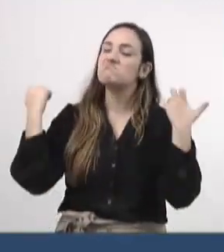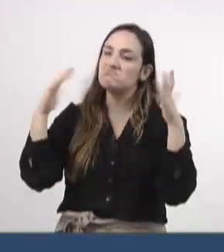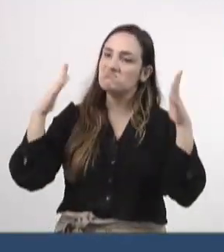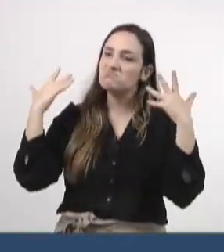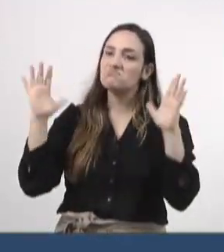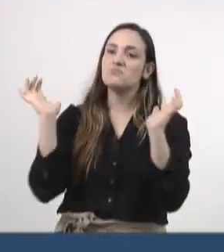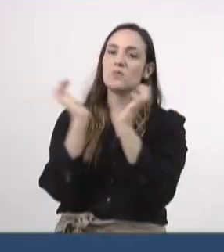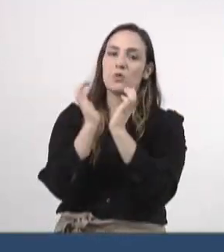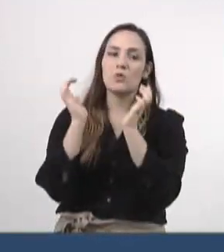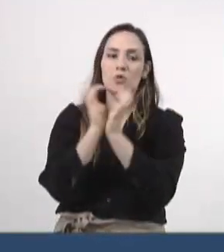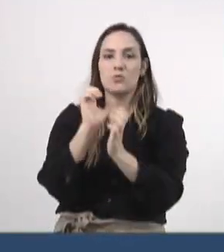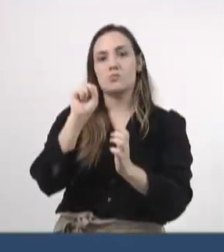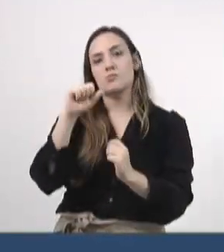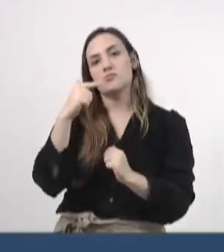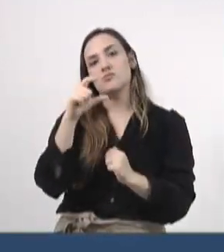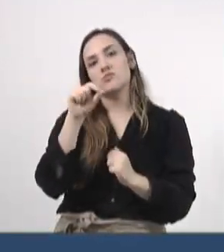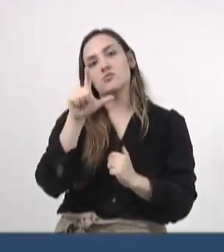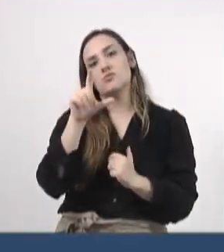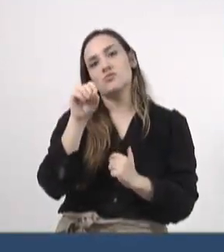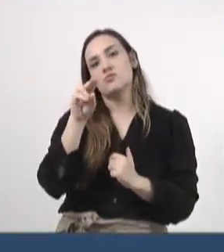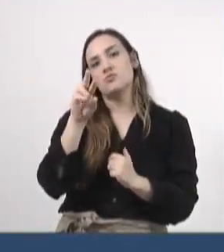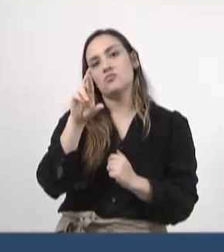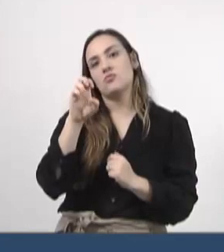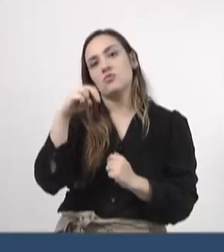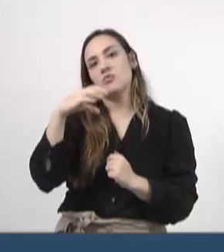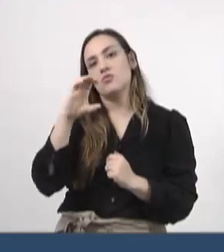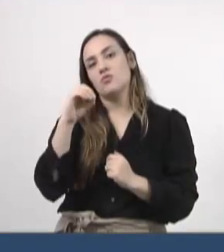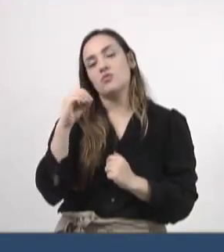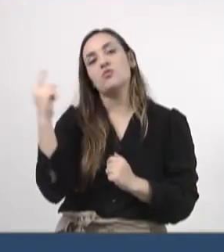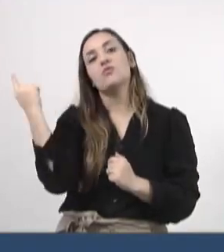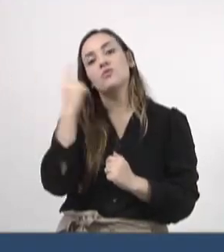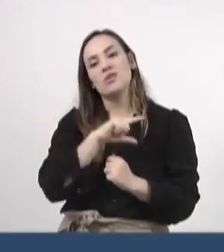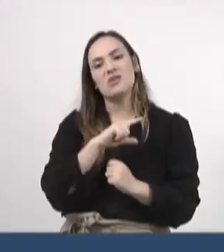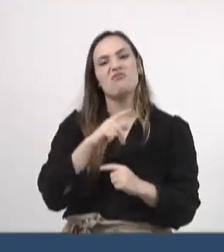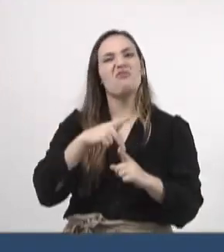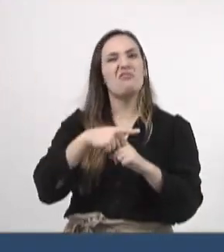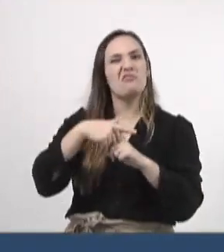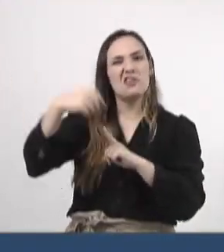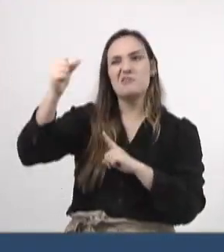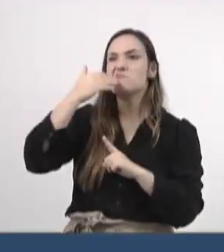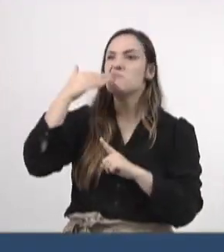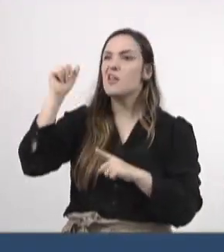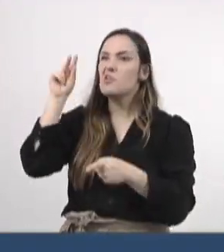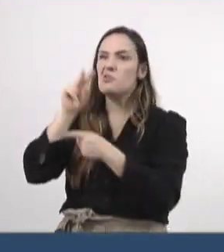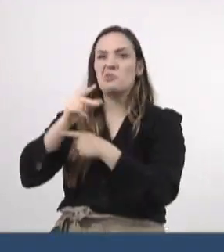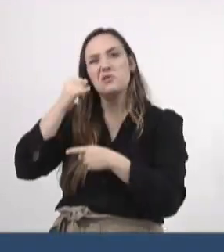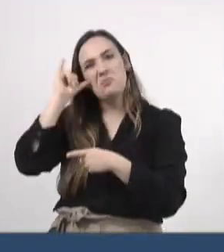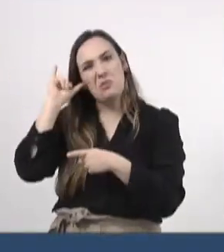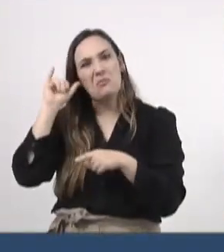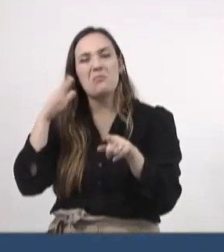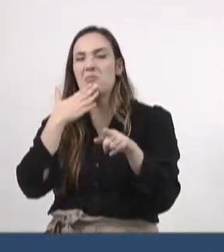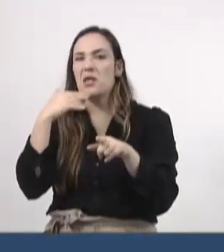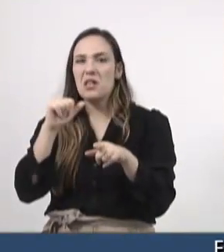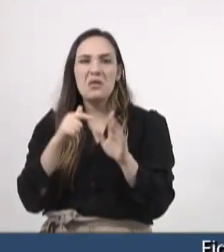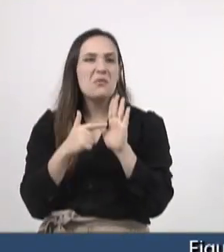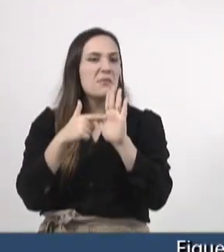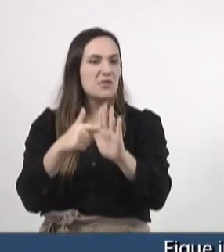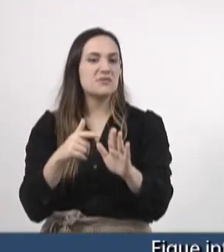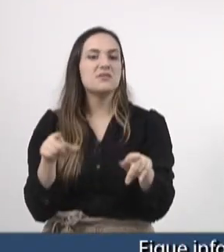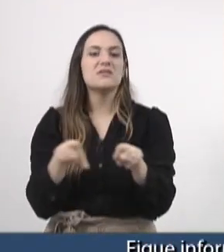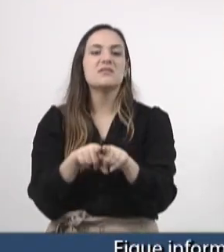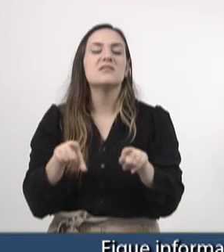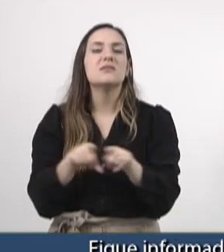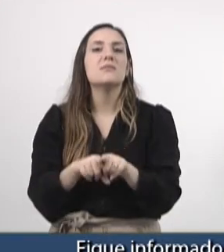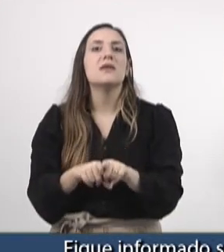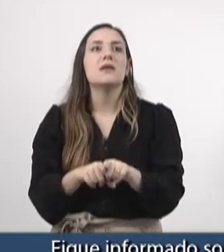Lourenço pelo reconhecimento de ter sido eleito campeão como melhor criador, melhor expositor e reservado Grande Campeão e